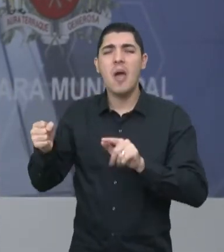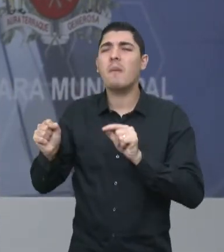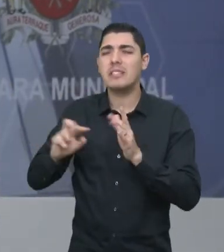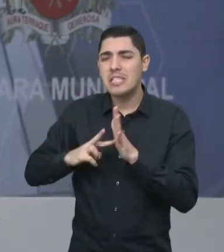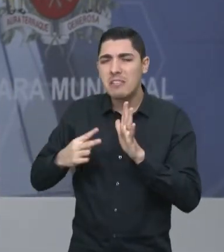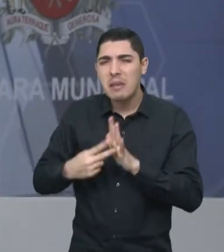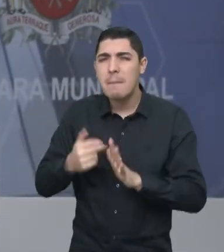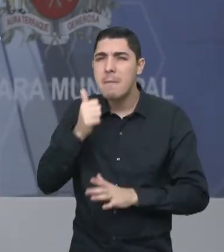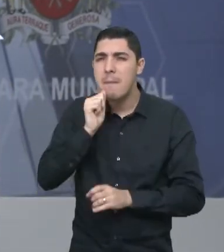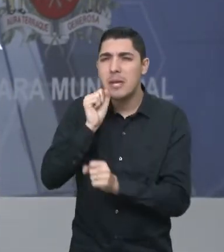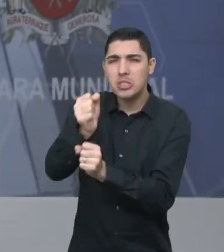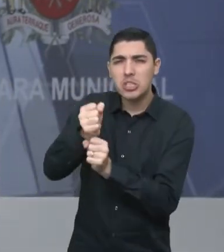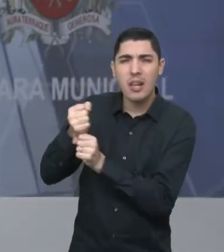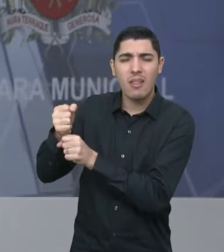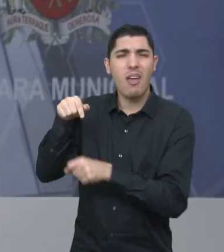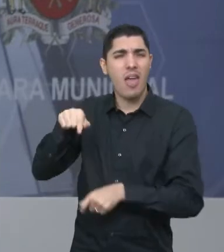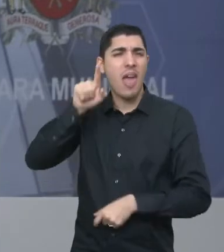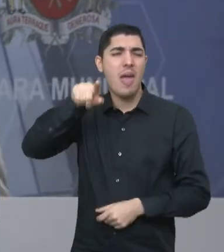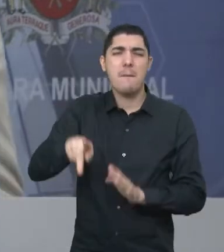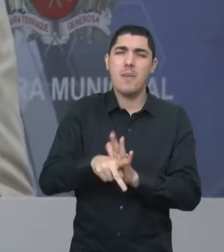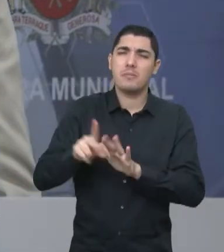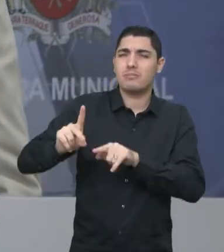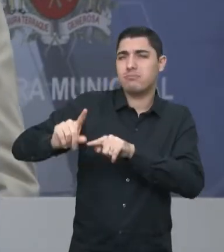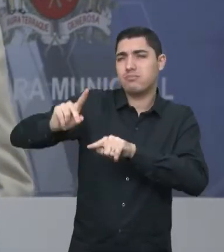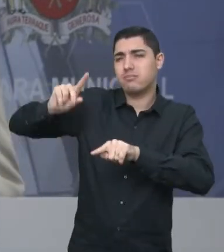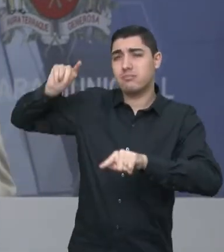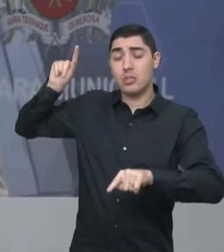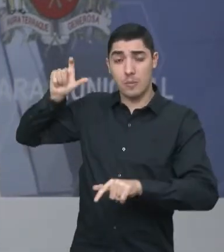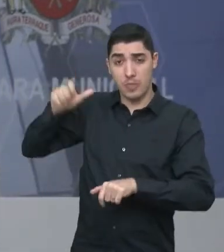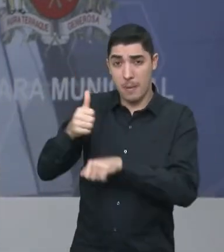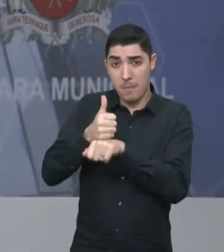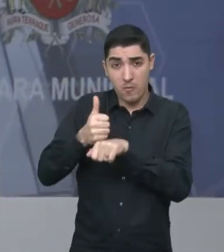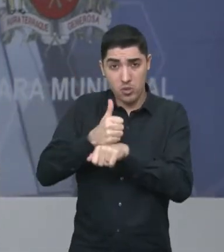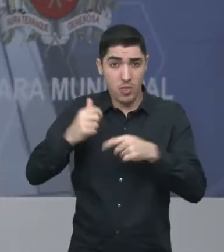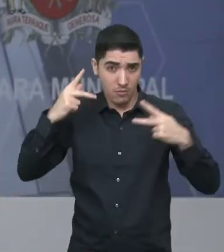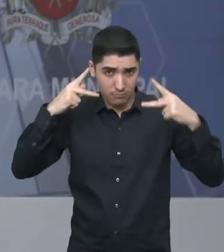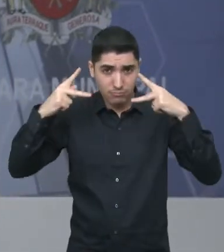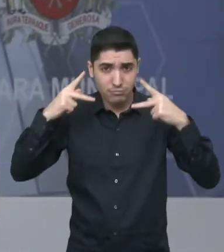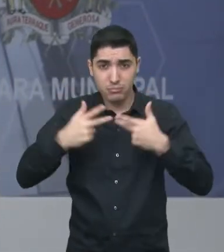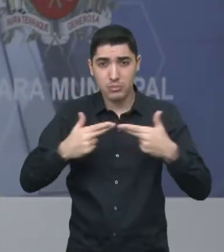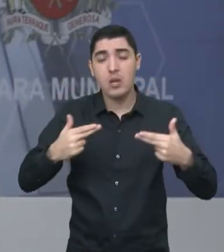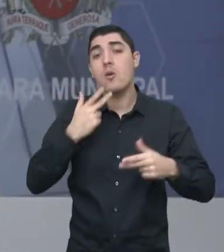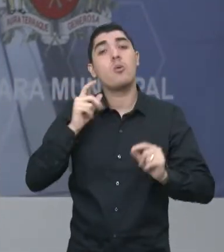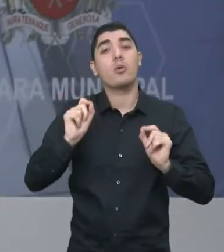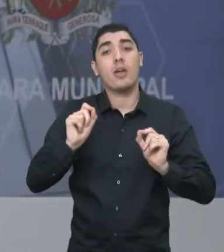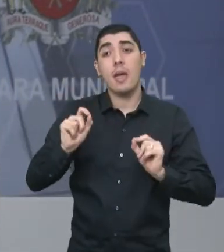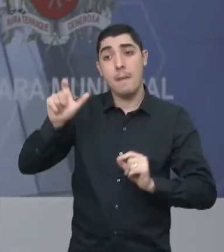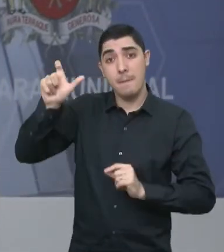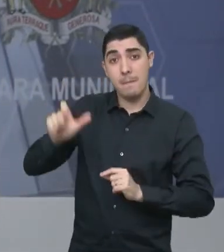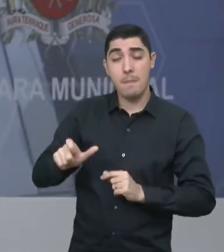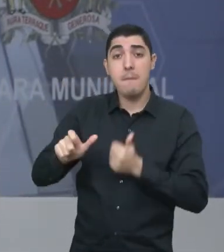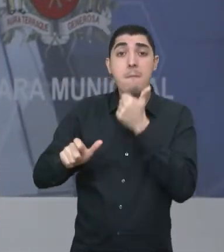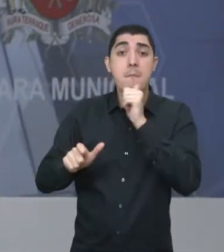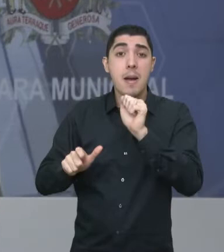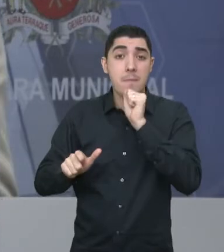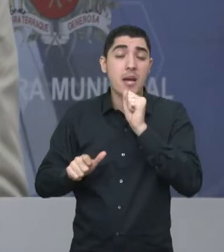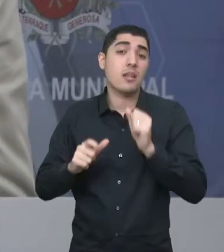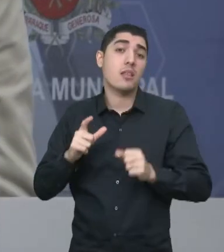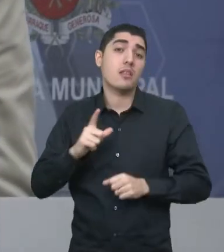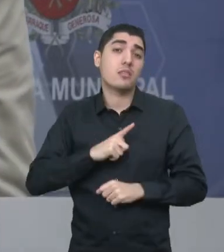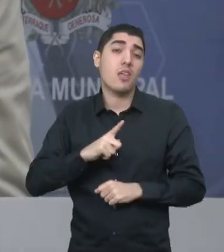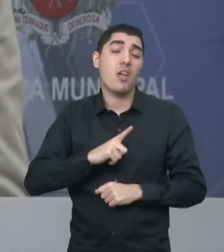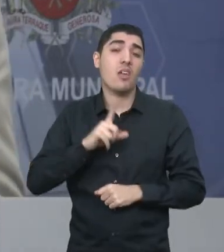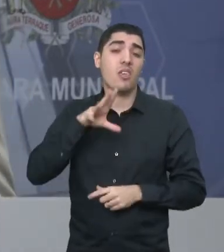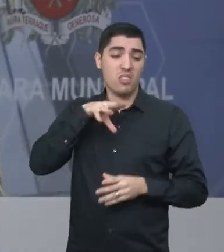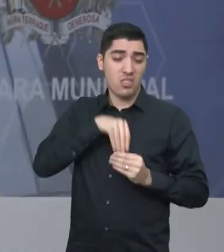alguns psicanalistas há muito tempo, que diziam que a culpa da criança ser autista era porque a mãe era afetivamente